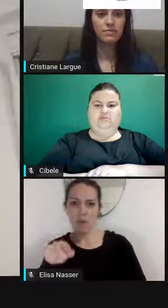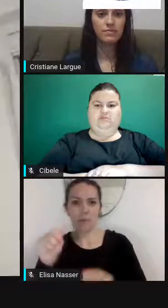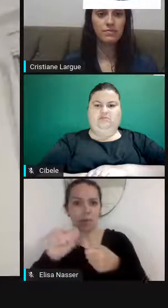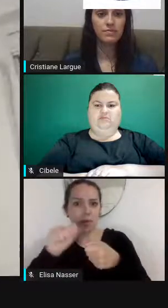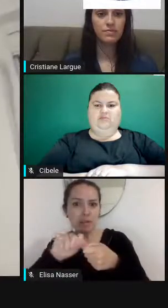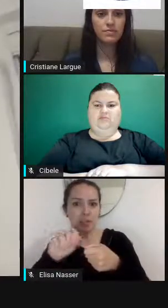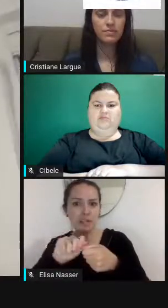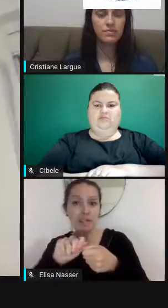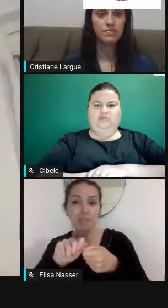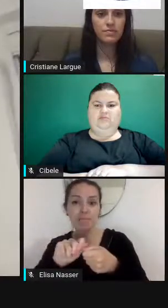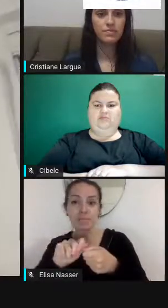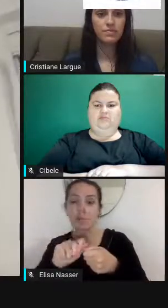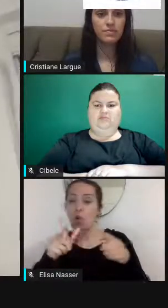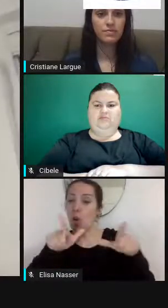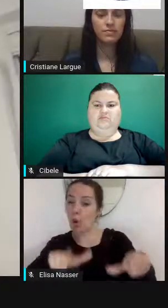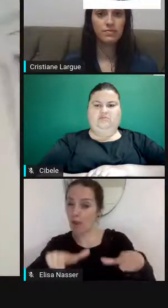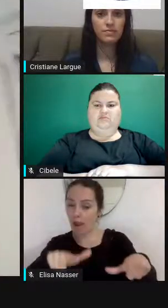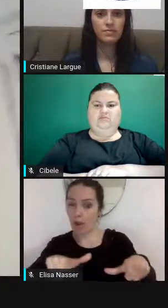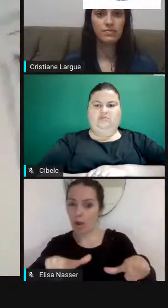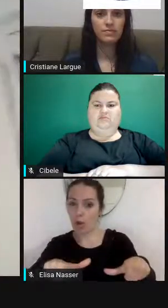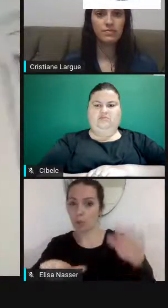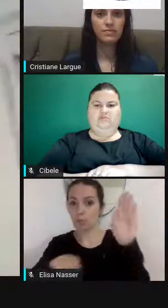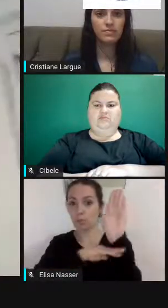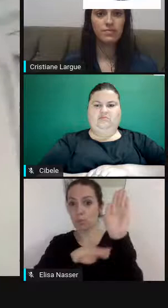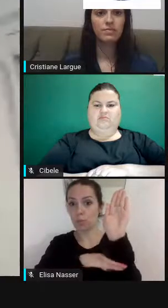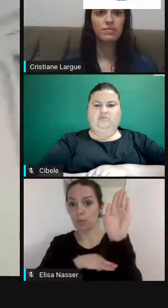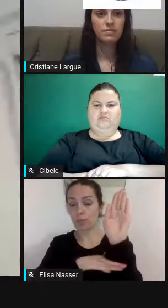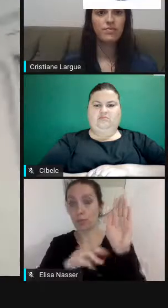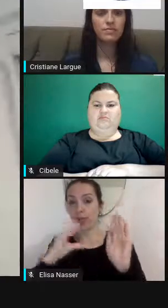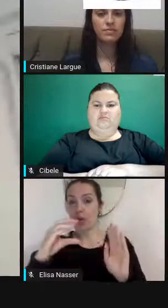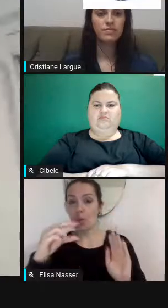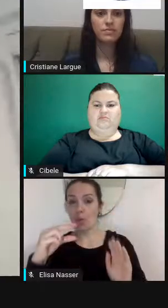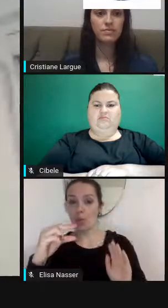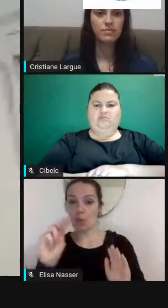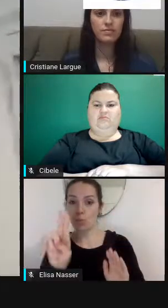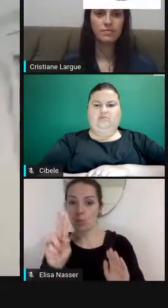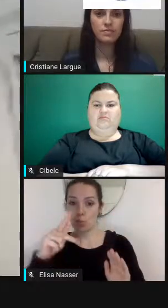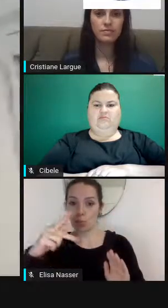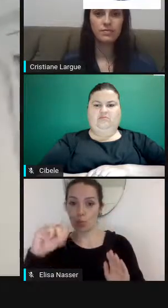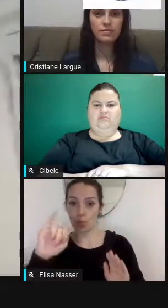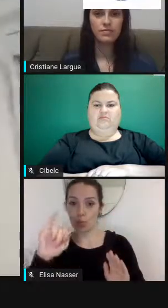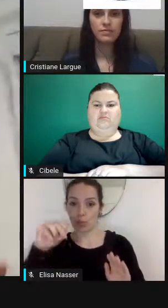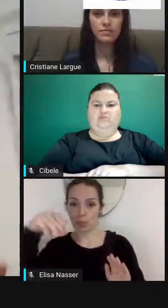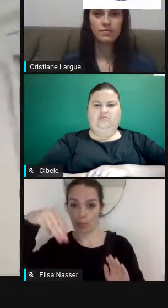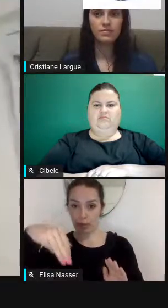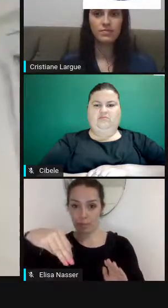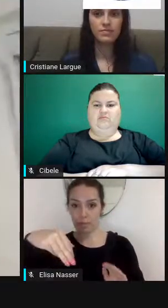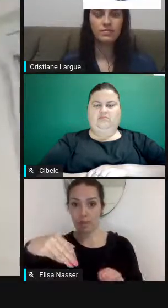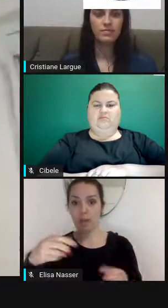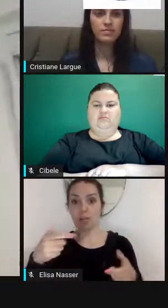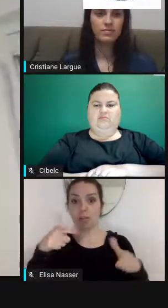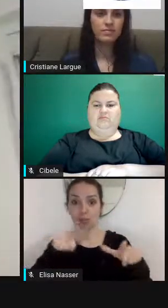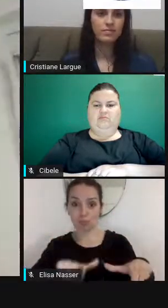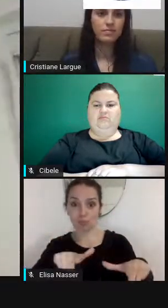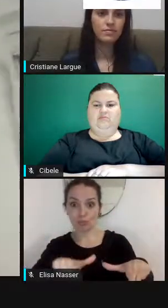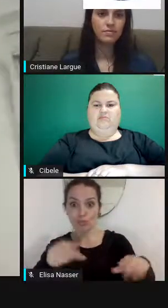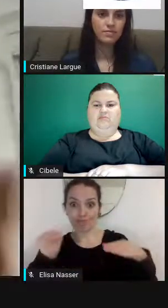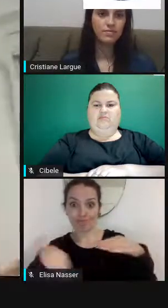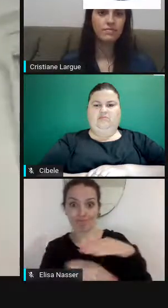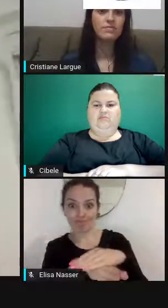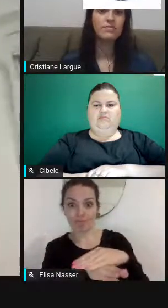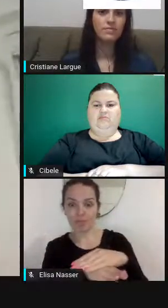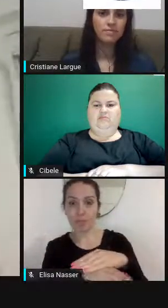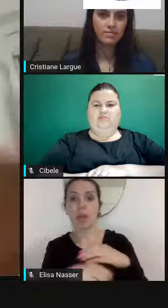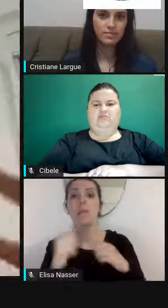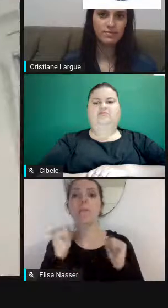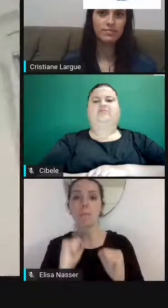de onde esses copinhos estejam dá para dar para ganhar grana então assim a gente tem brechas que a gente pode atuar não